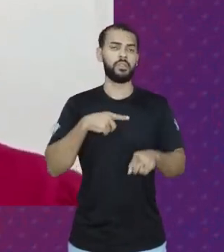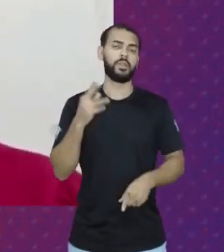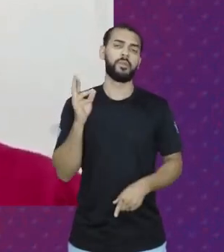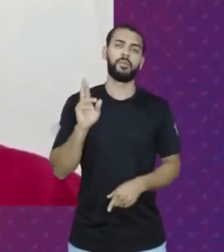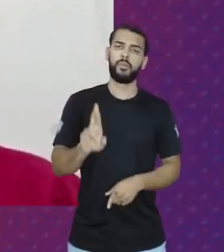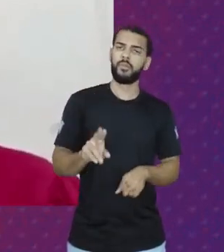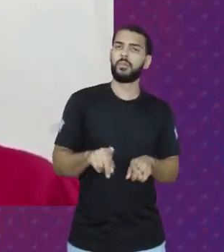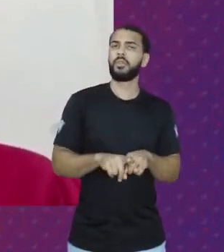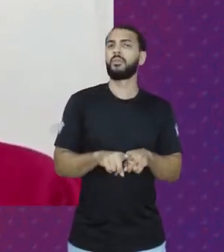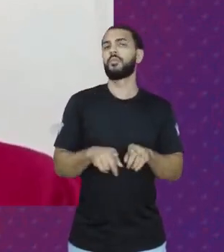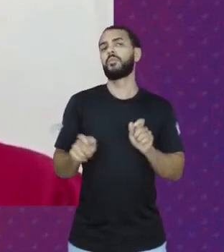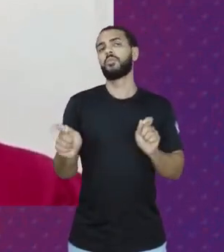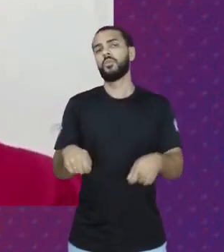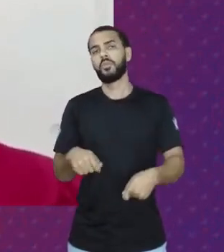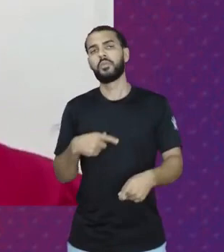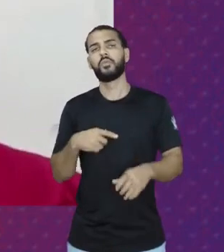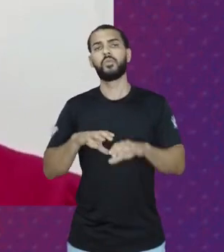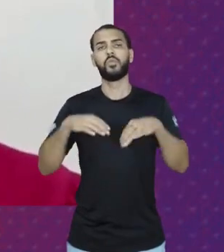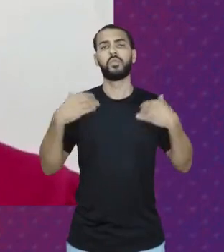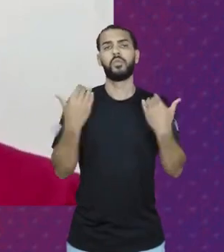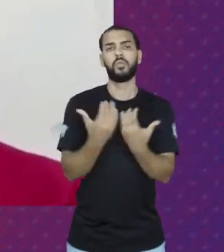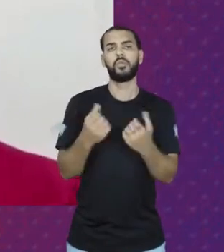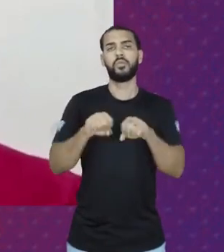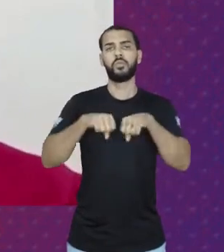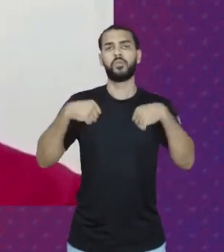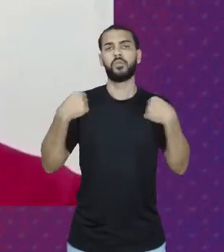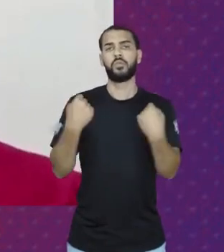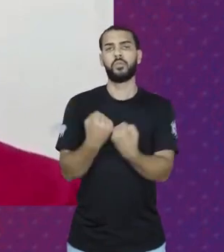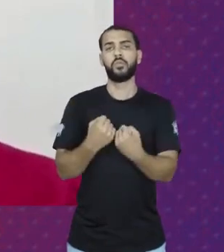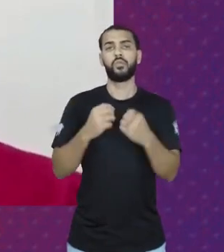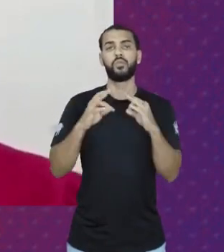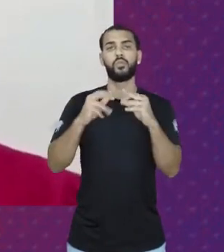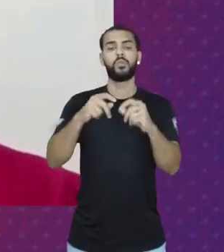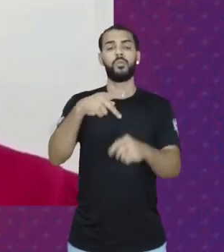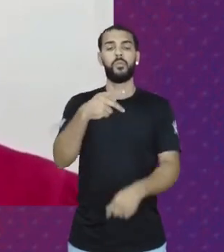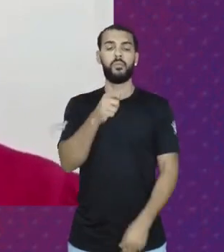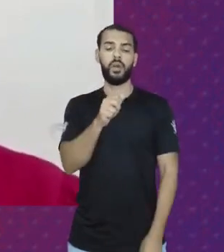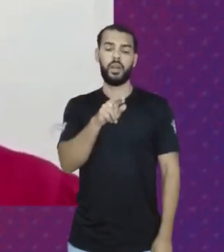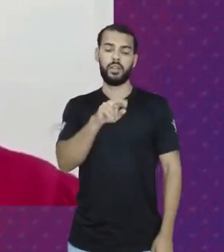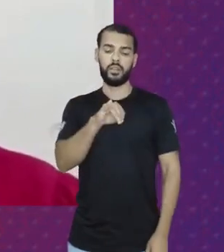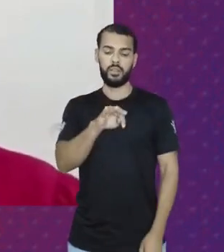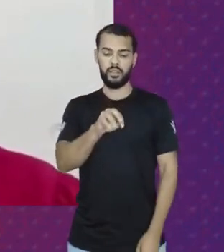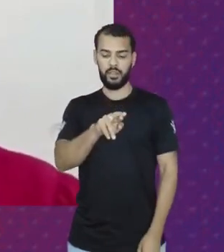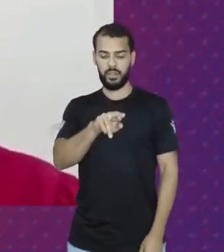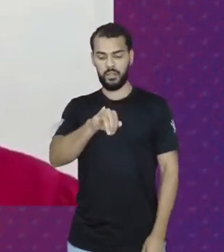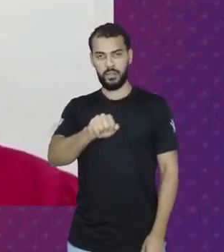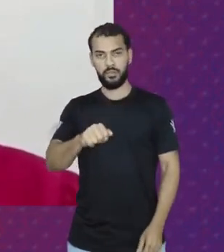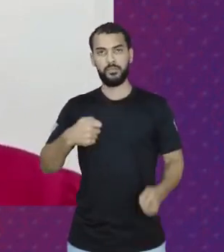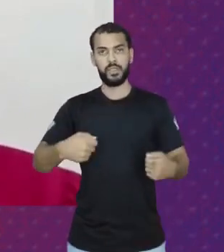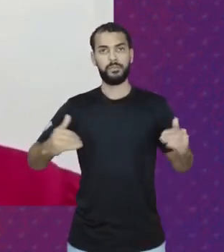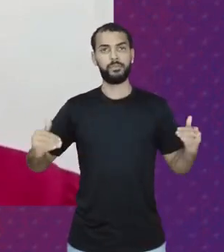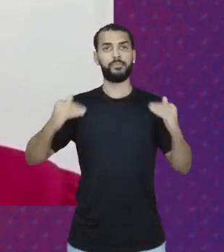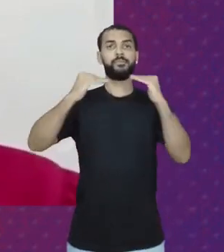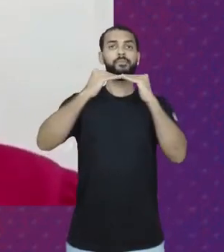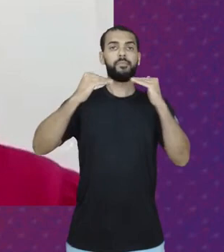de seminário, são paritárias. Então, isso é um